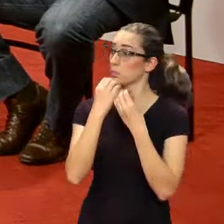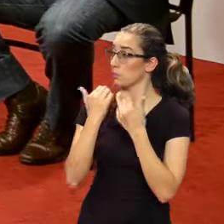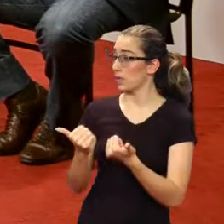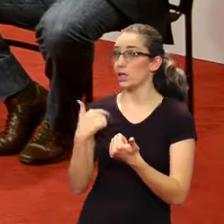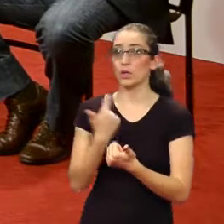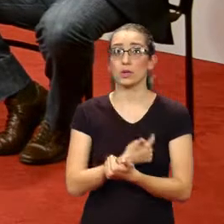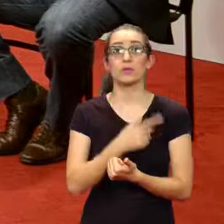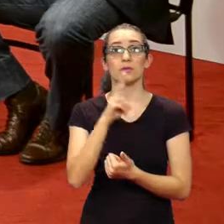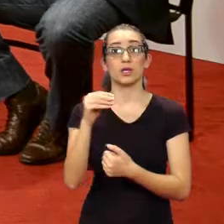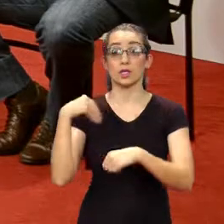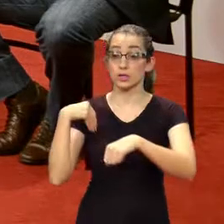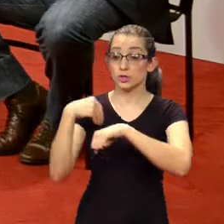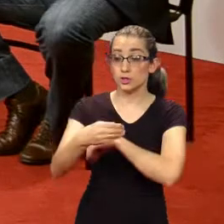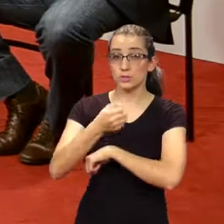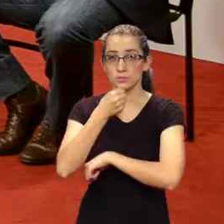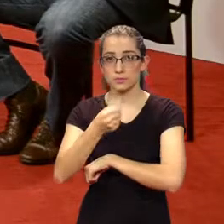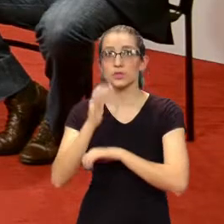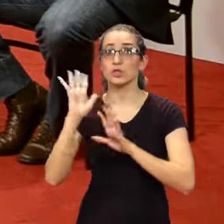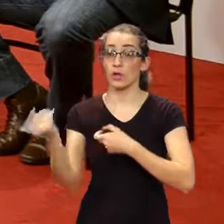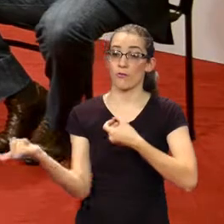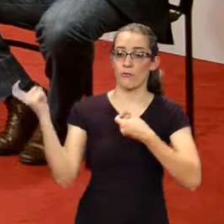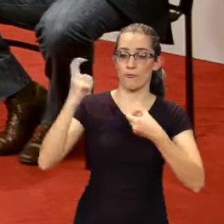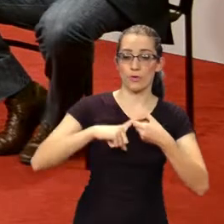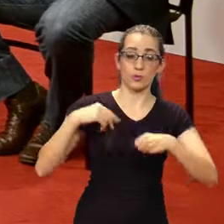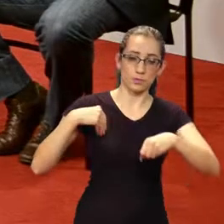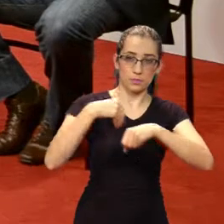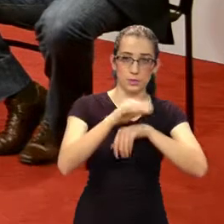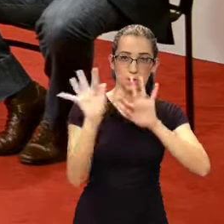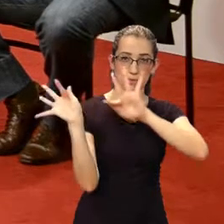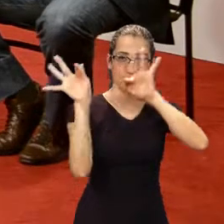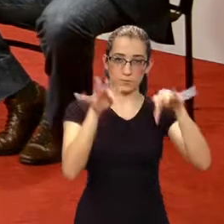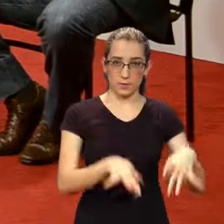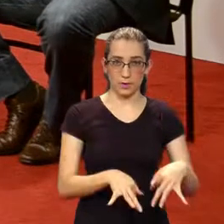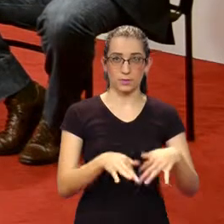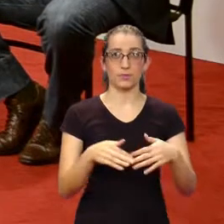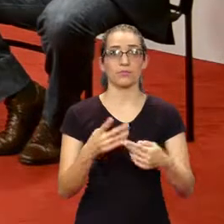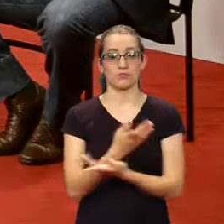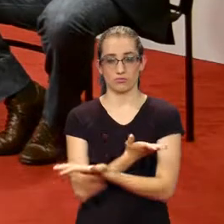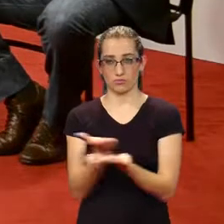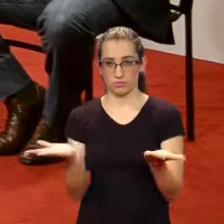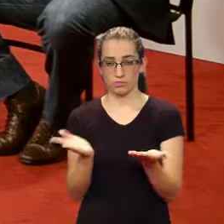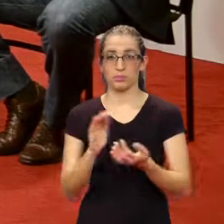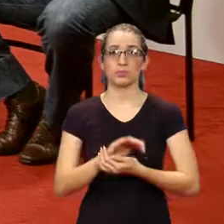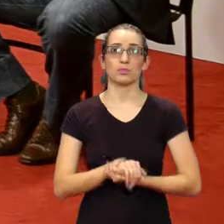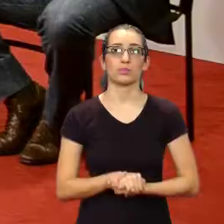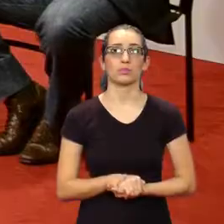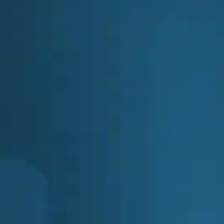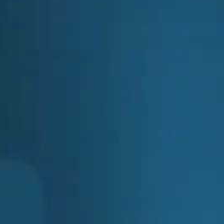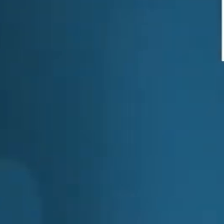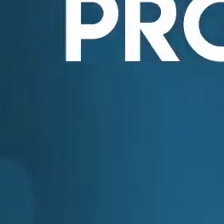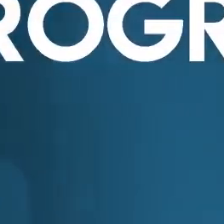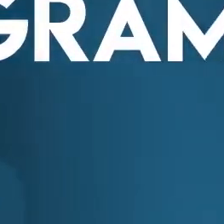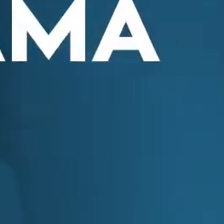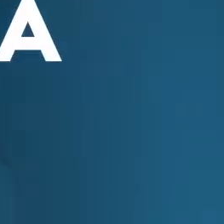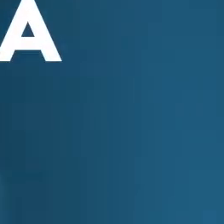nós vamos para o quadro Dica do Programa e já voltamos para o recado final dos nossos convidados.